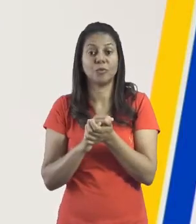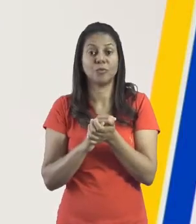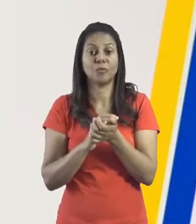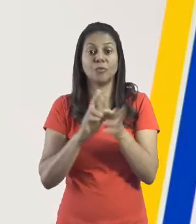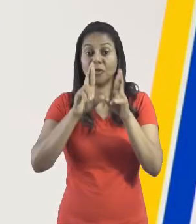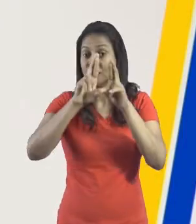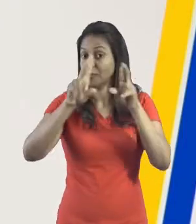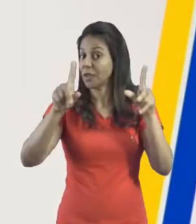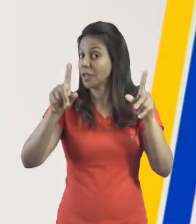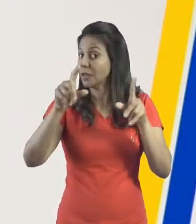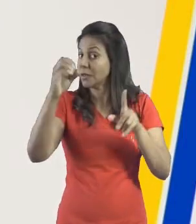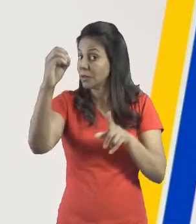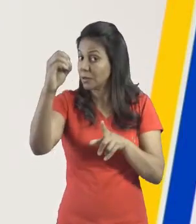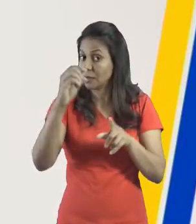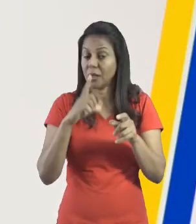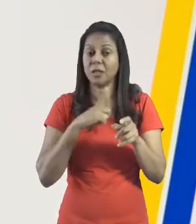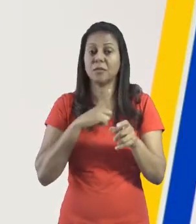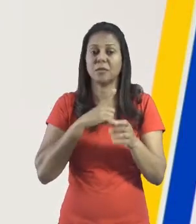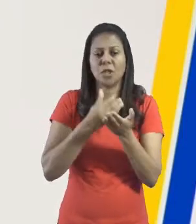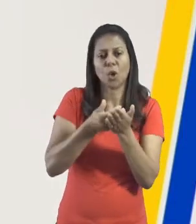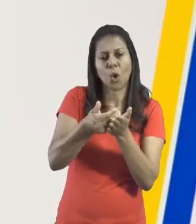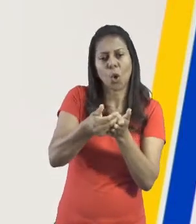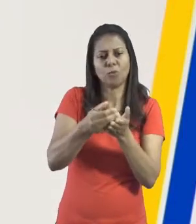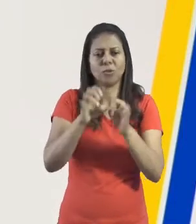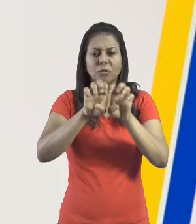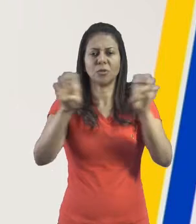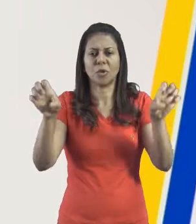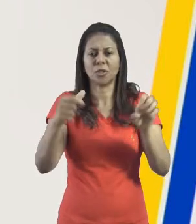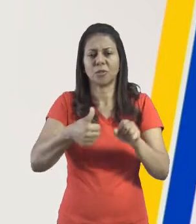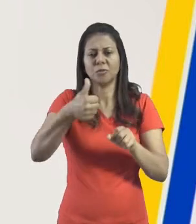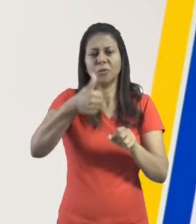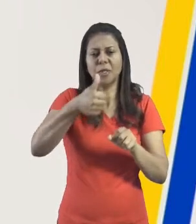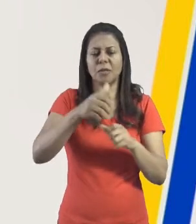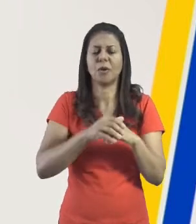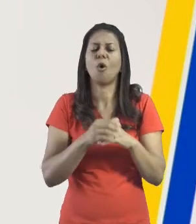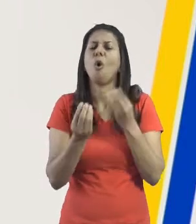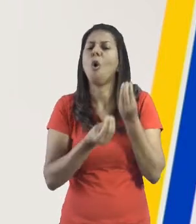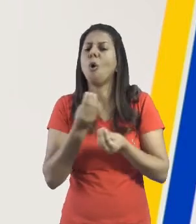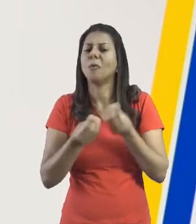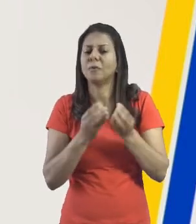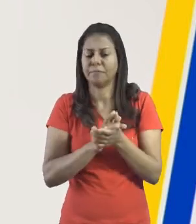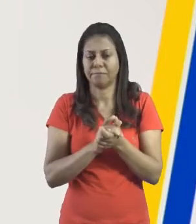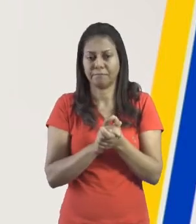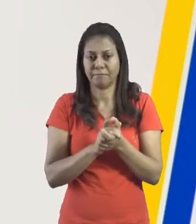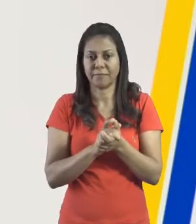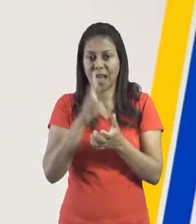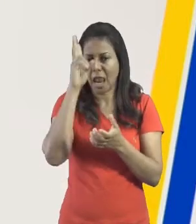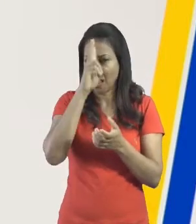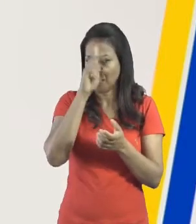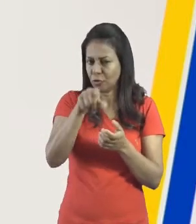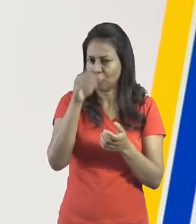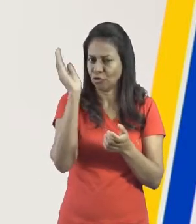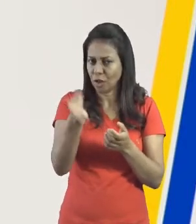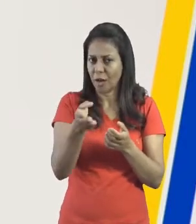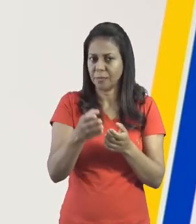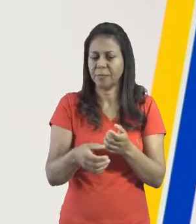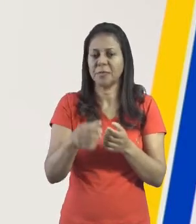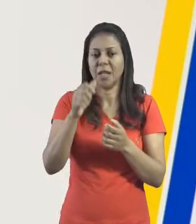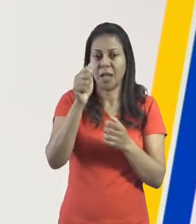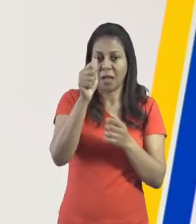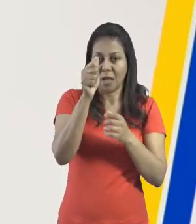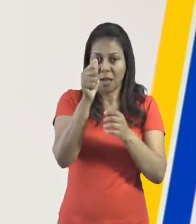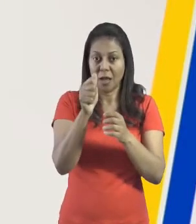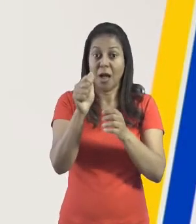resolvendo uma equação do primeiro grau. E como é que eu resolvo a equação do primeiro grau? Você já deve lembrar, letra para um lado